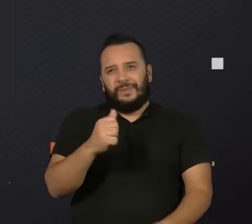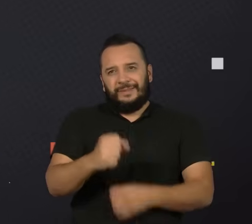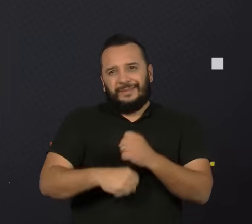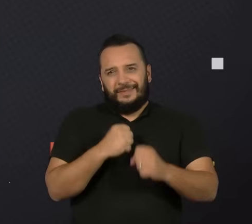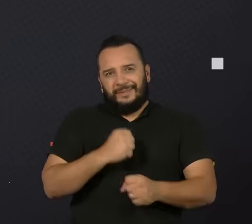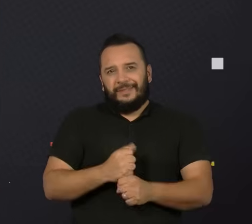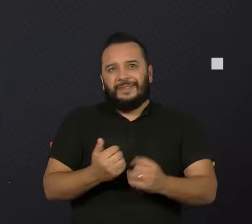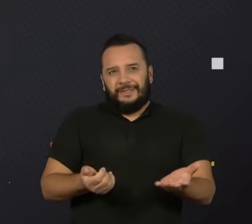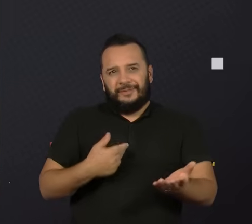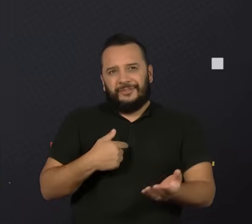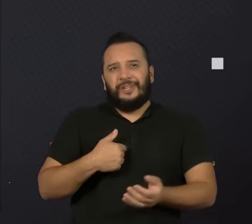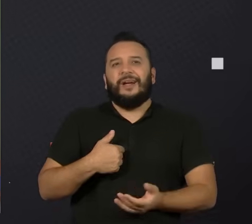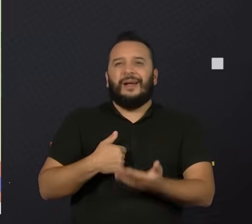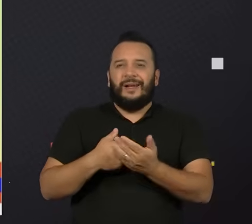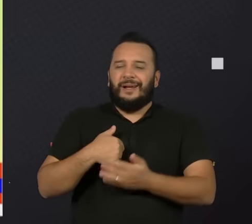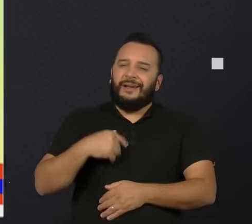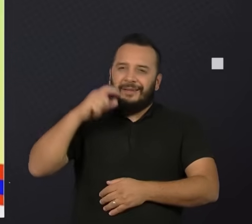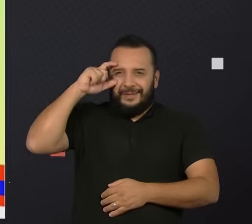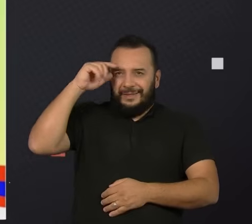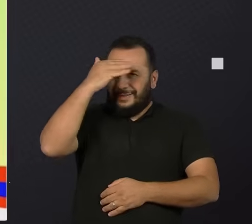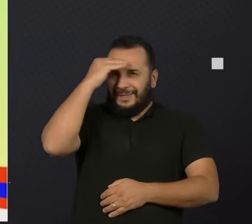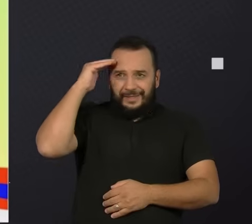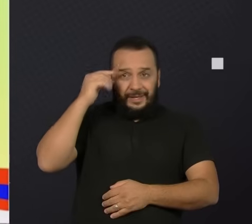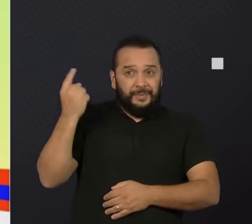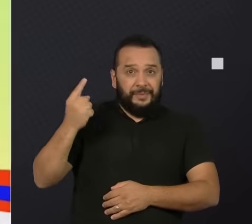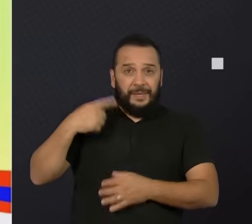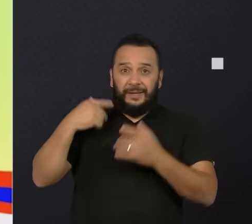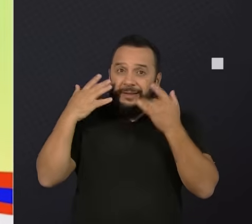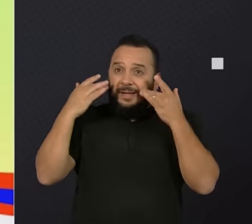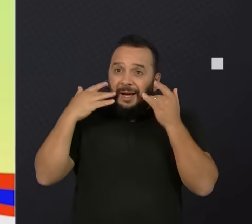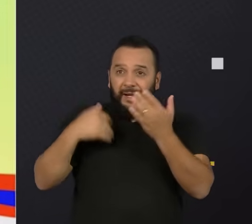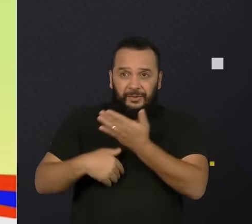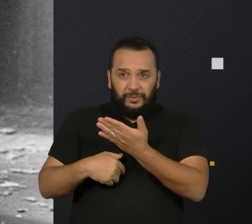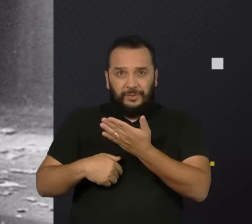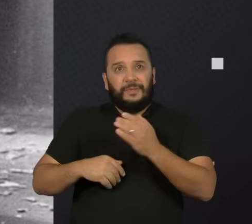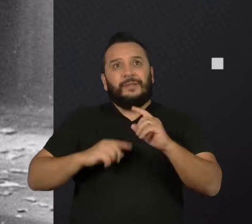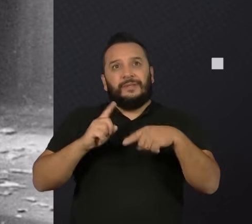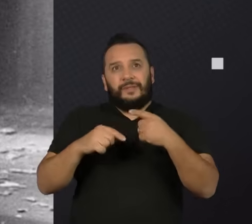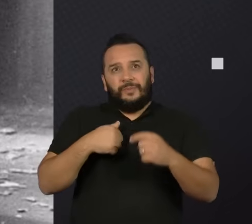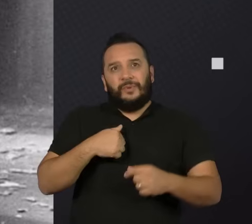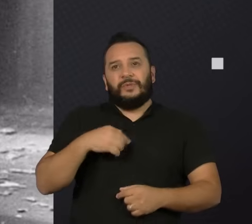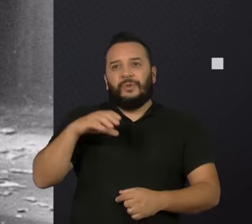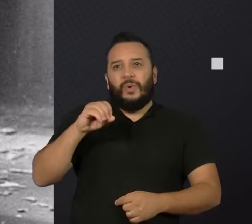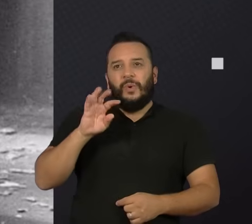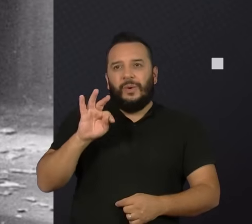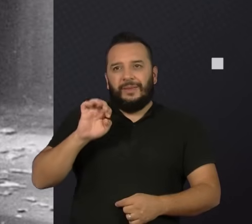foi desde o Rita Lee, primeira peça, Rita Lee Mora ao Lado, depois Otelo,